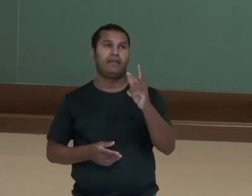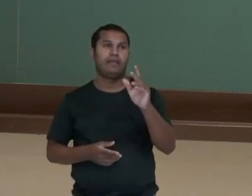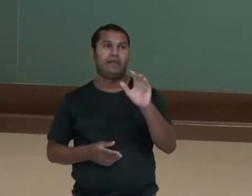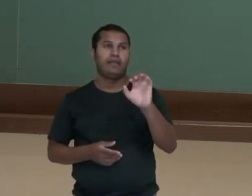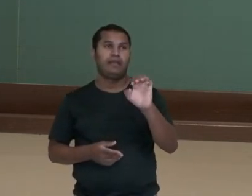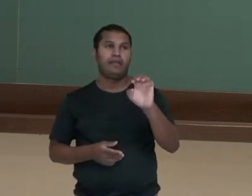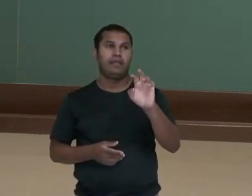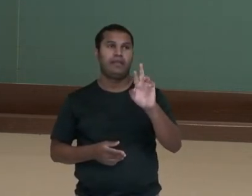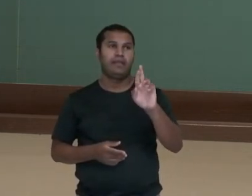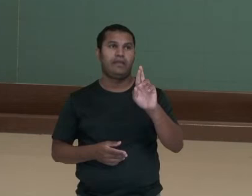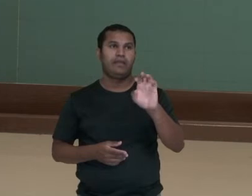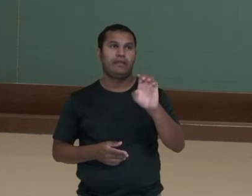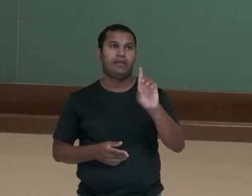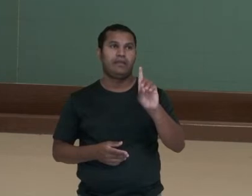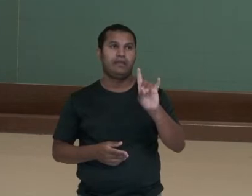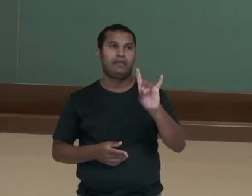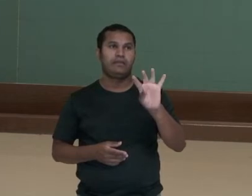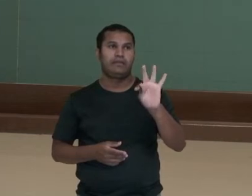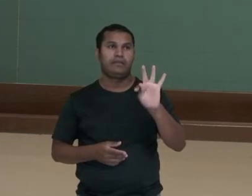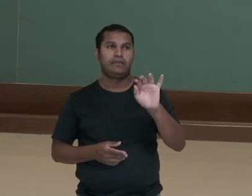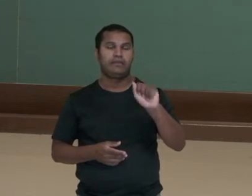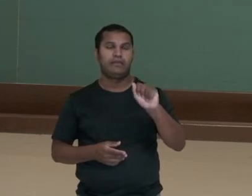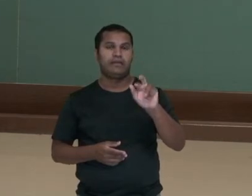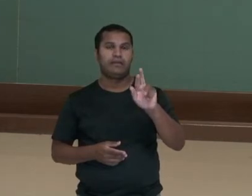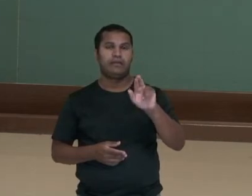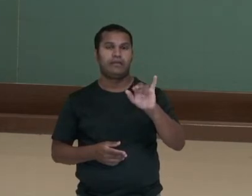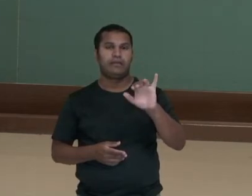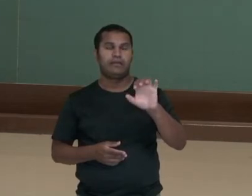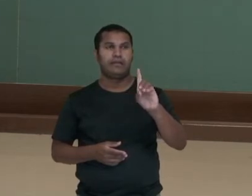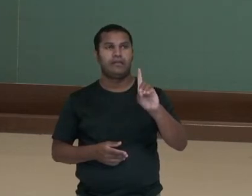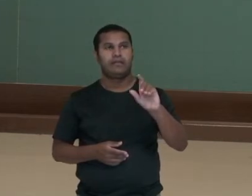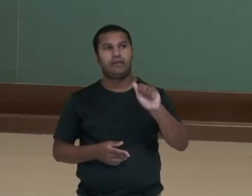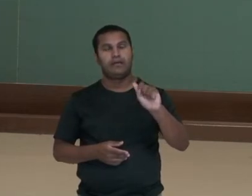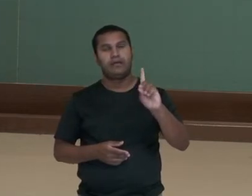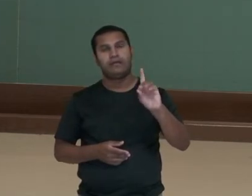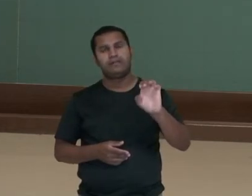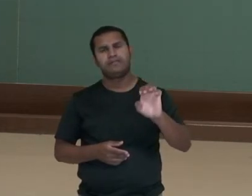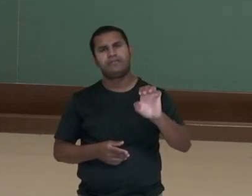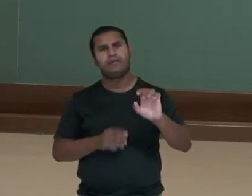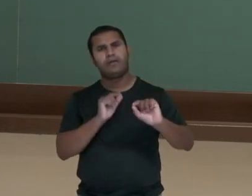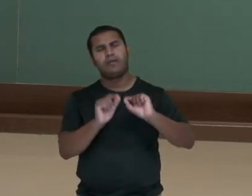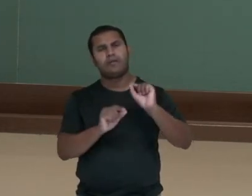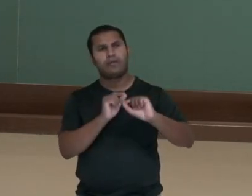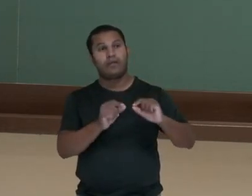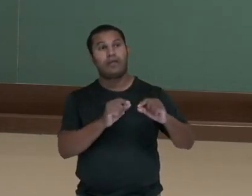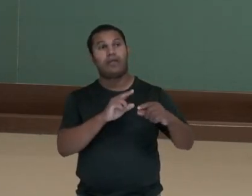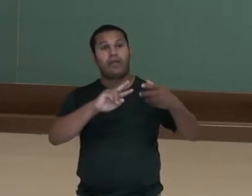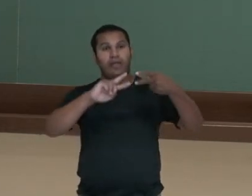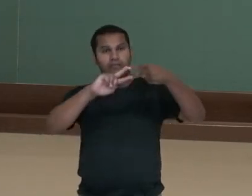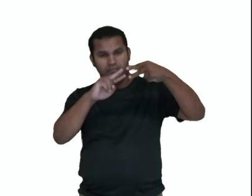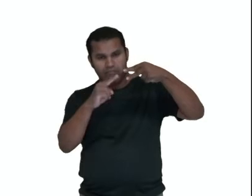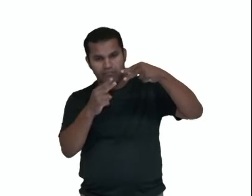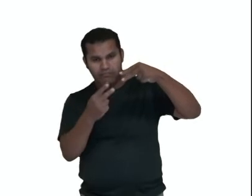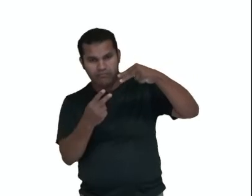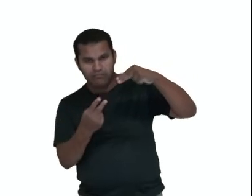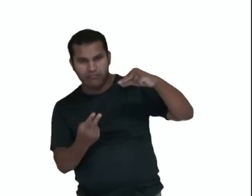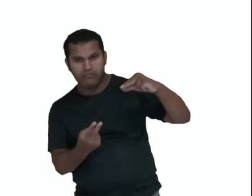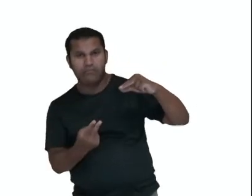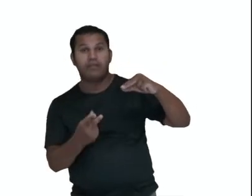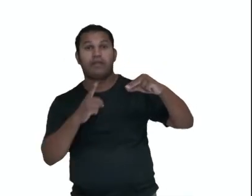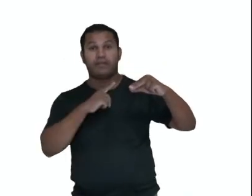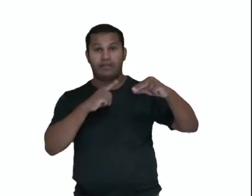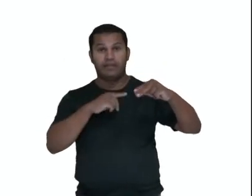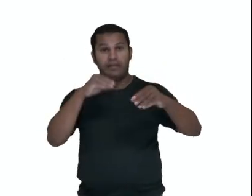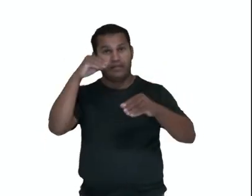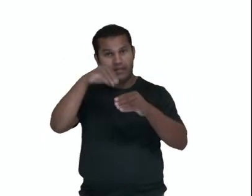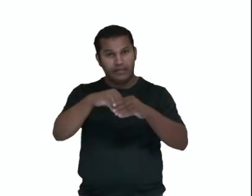é hereditariedade? É a capacidade de passar os seus genes para outra geração, né? Eles transmitem essas características para os